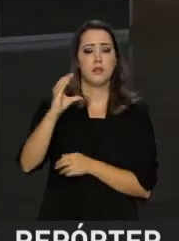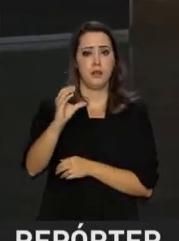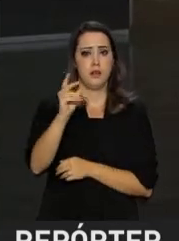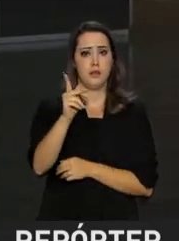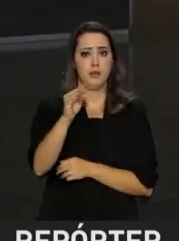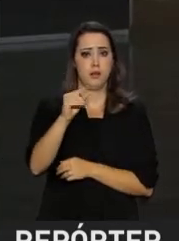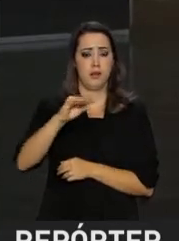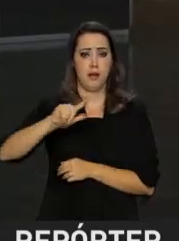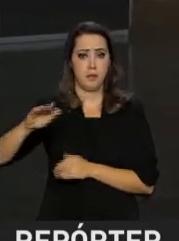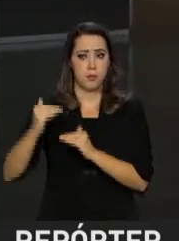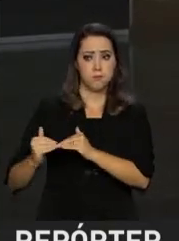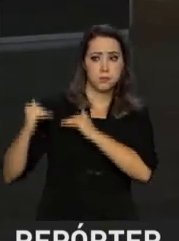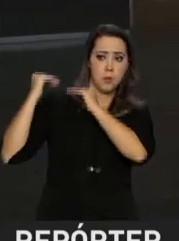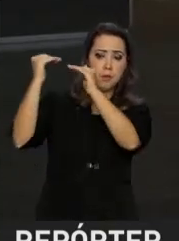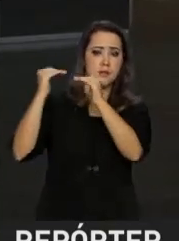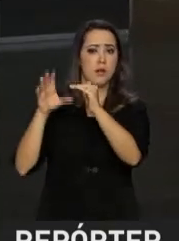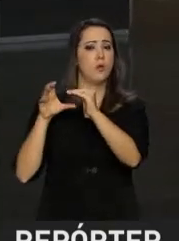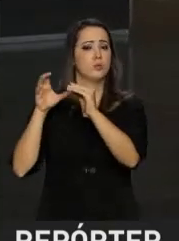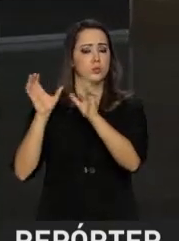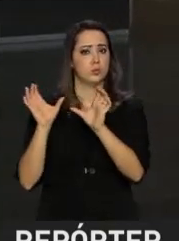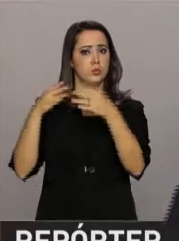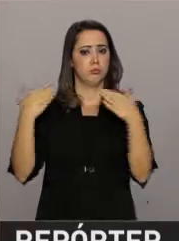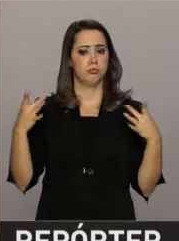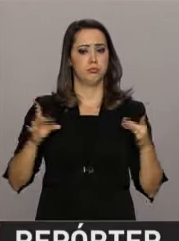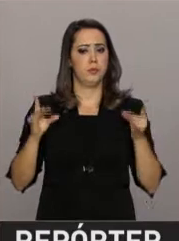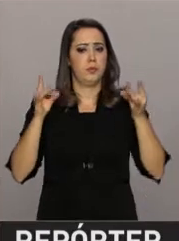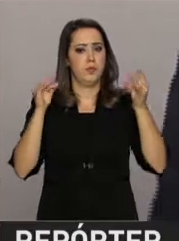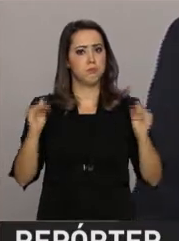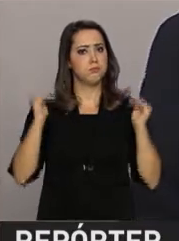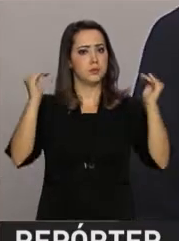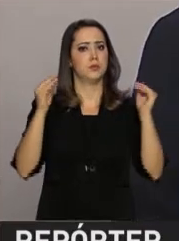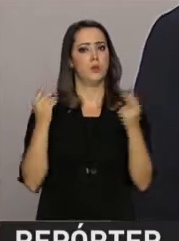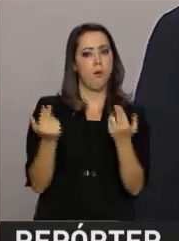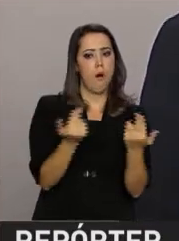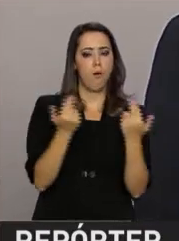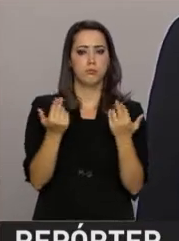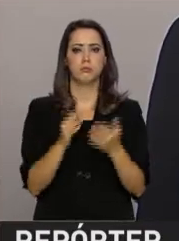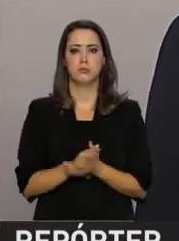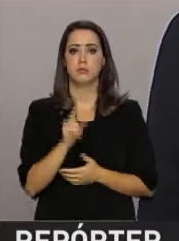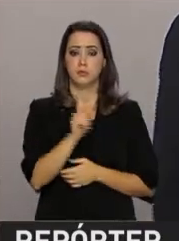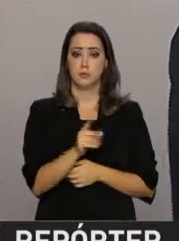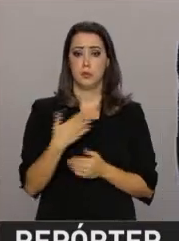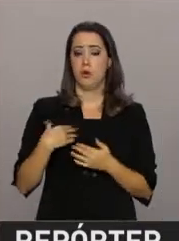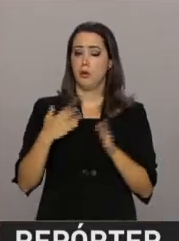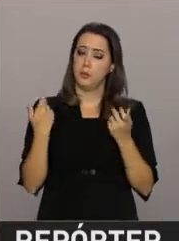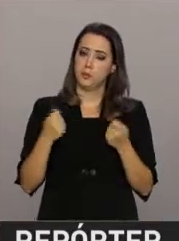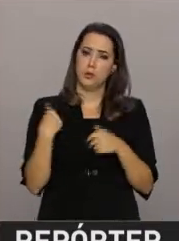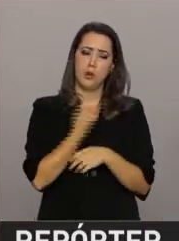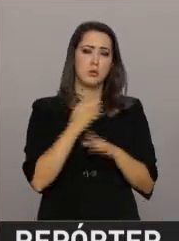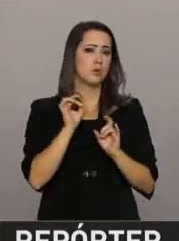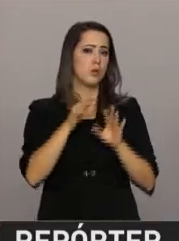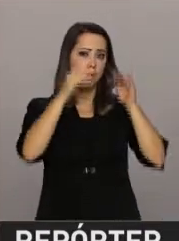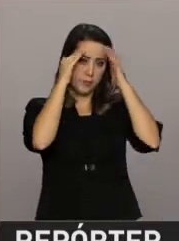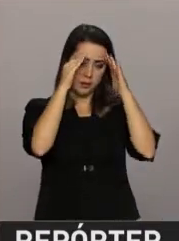que é o mais alto escalão na carreira não se faz mais do que cumprir o preceito constitucional vocês sabem que até